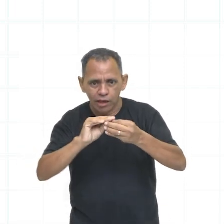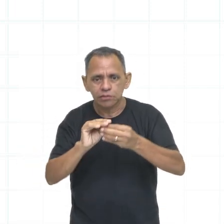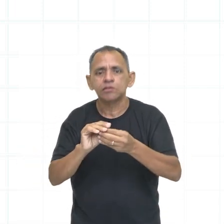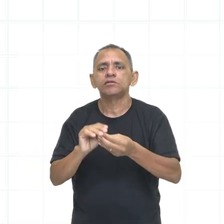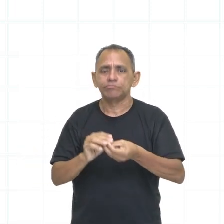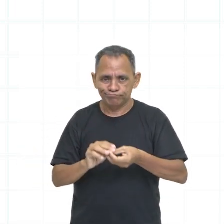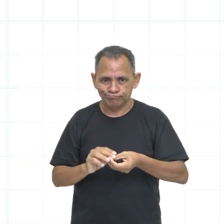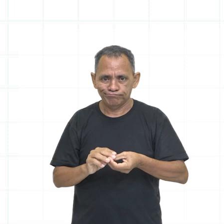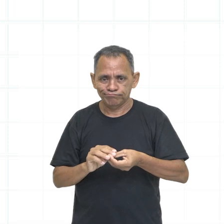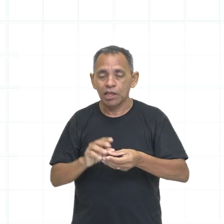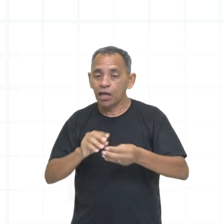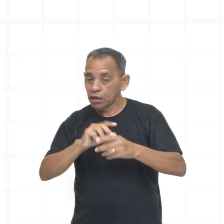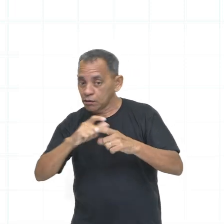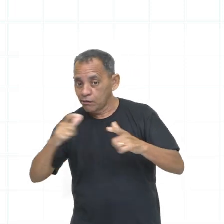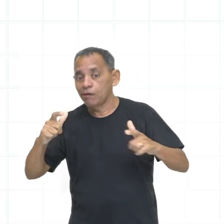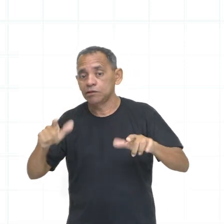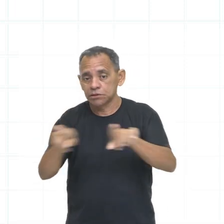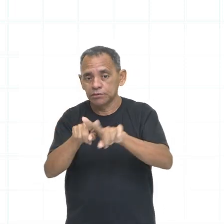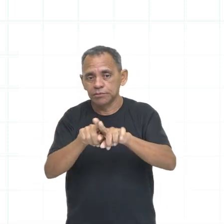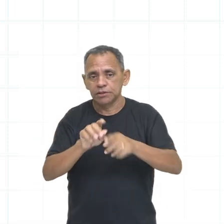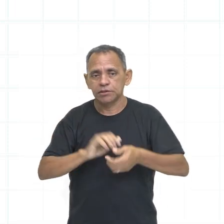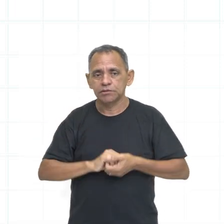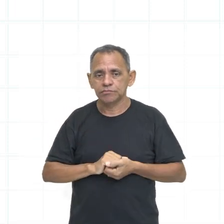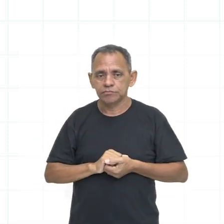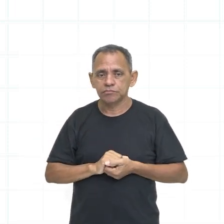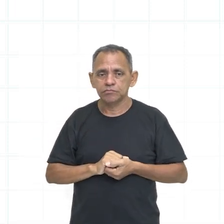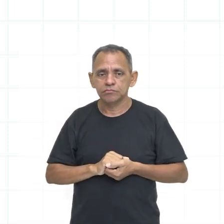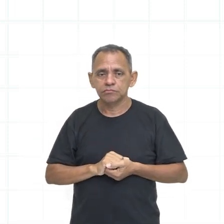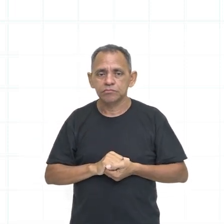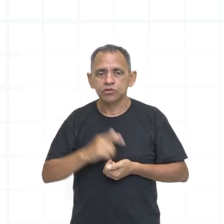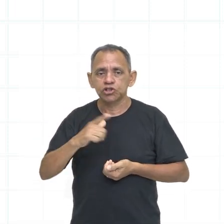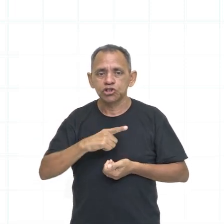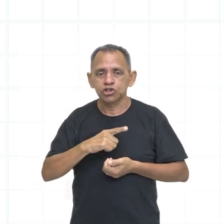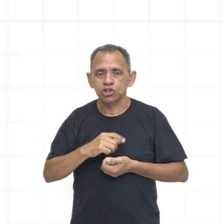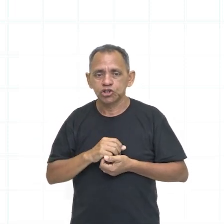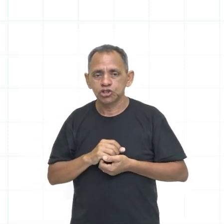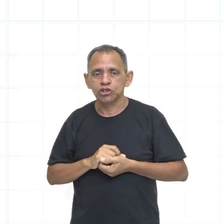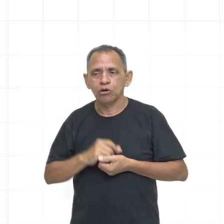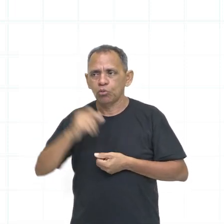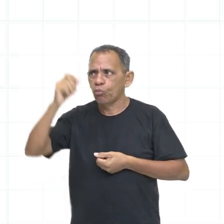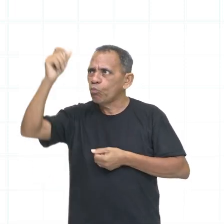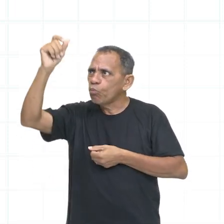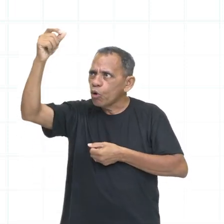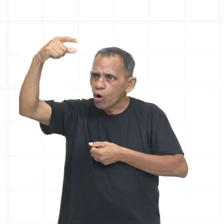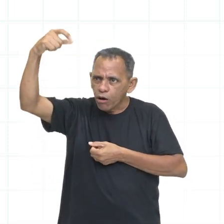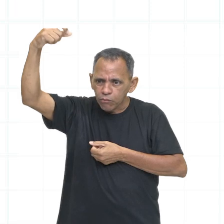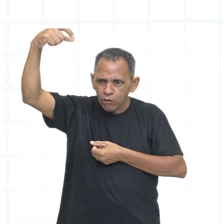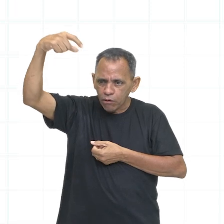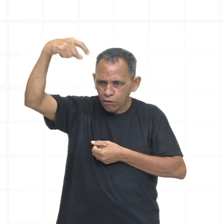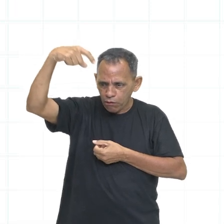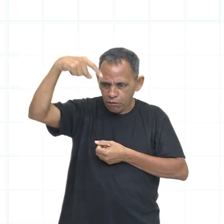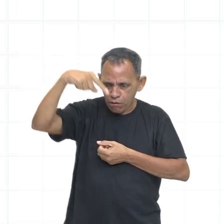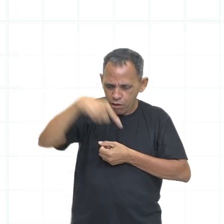grandes. Essas moléculas orgânicas grandes teriam caído no que a gente chamou de